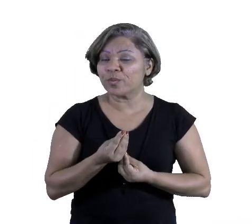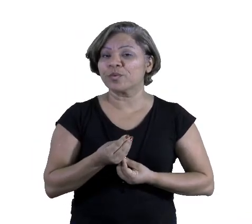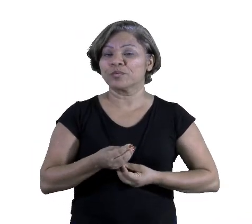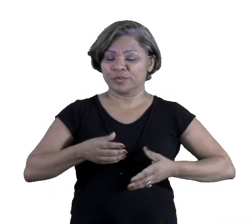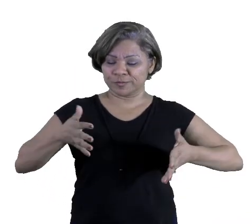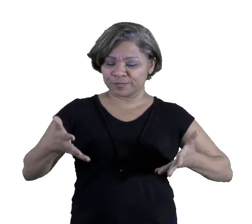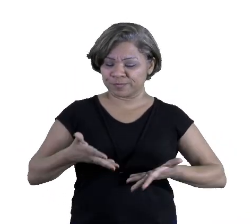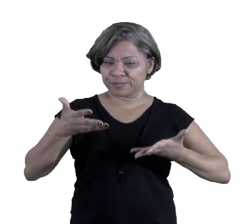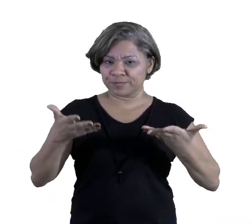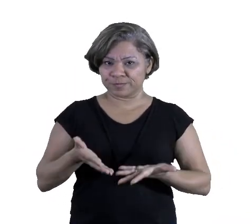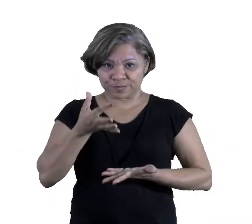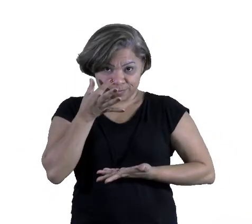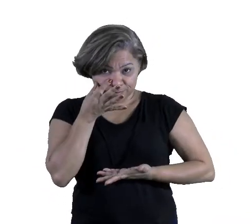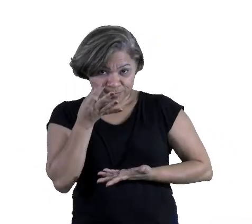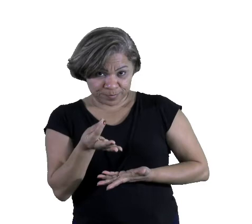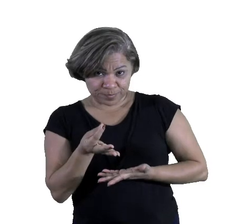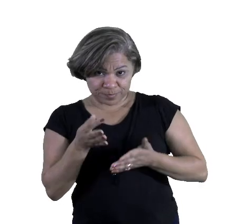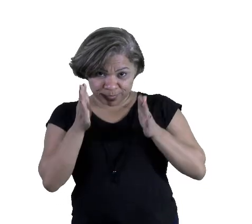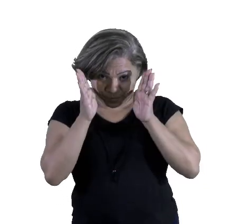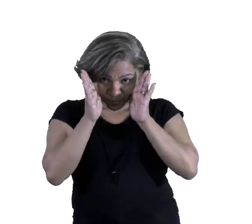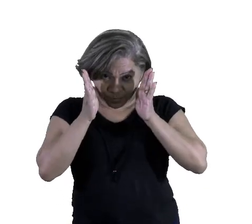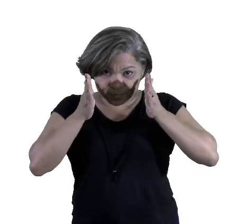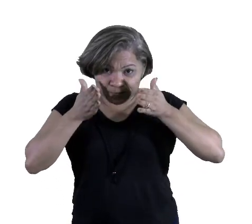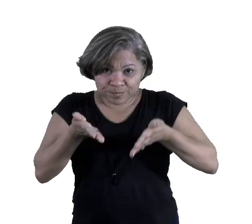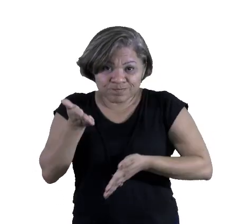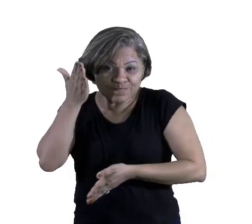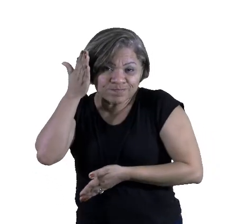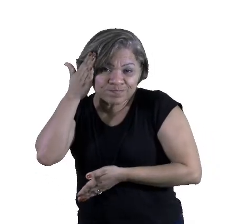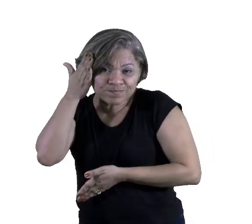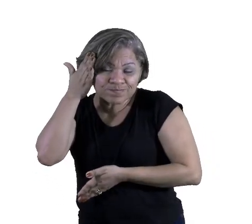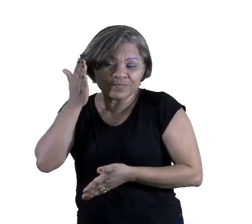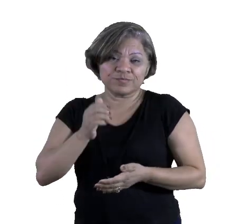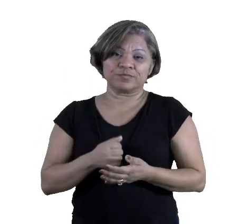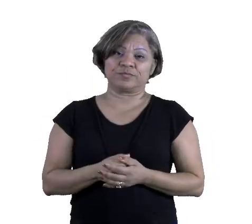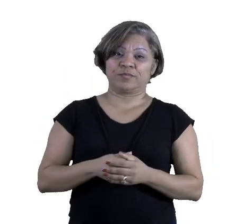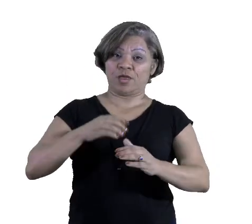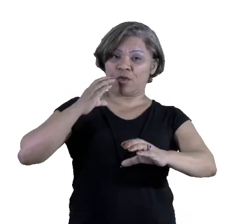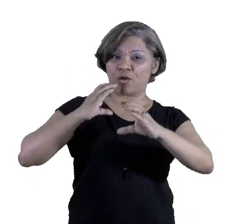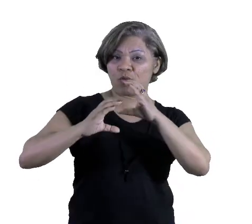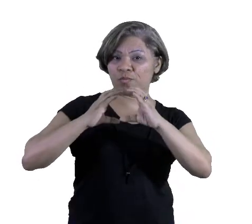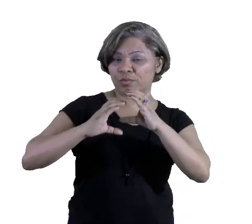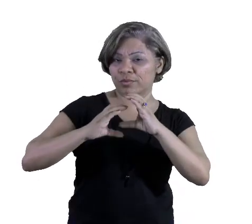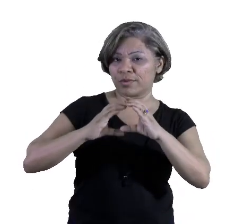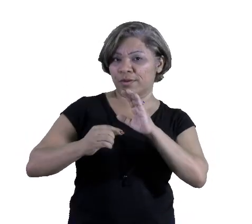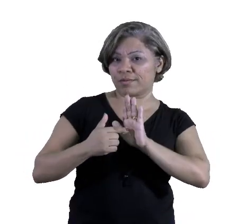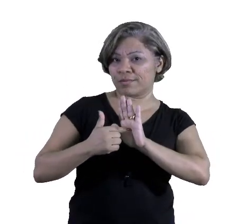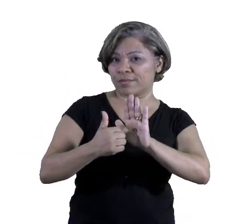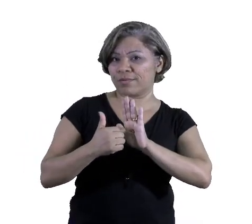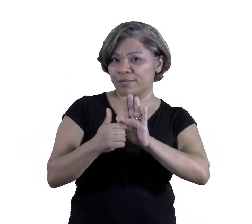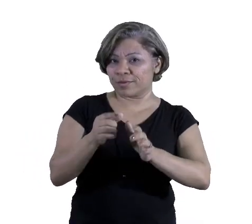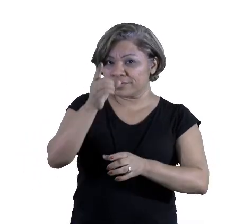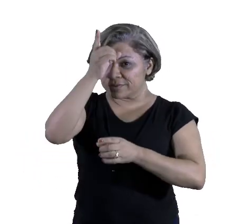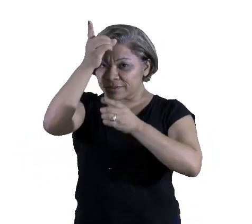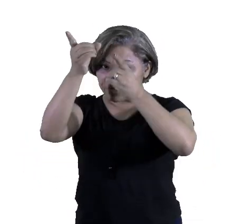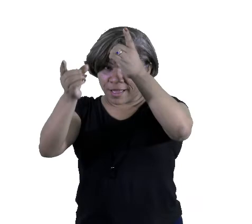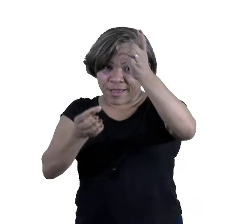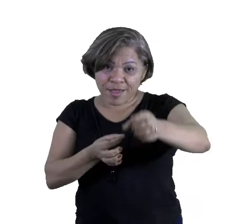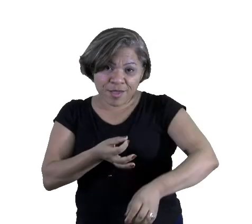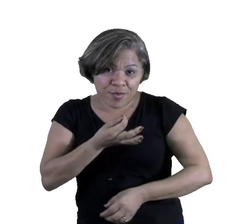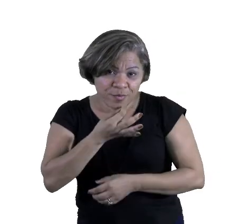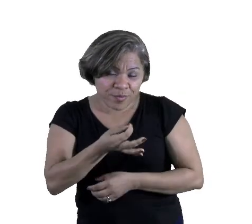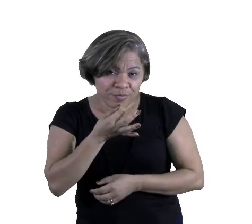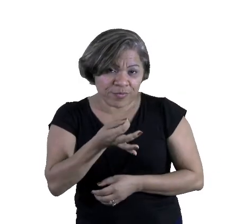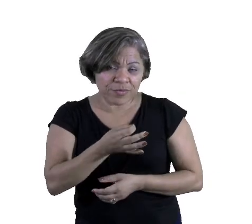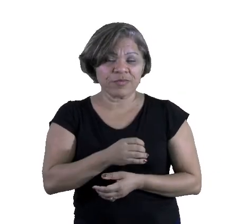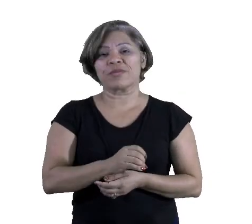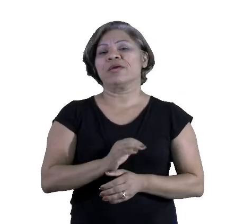a atenção, a concentração e a memória, comunicar-se expressando ideias e opiniões, desenvolver